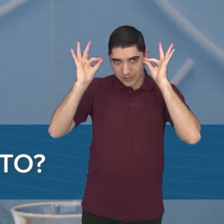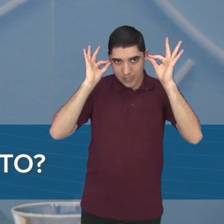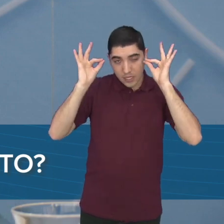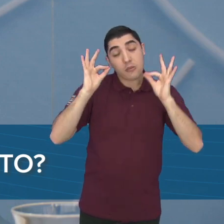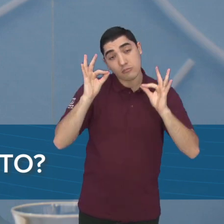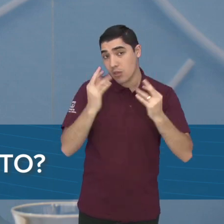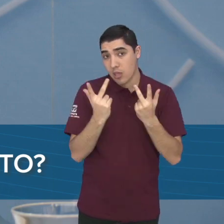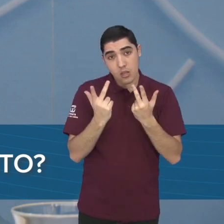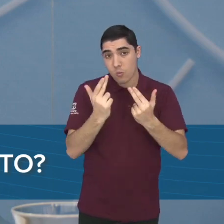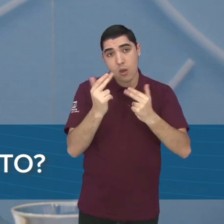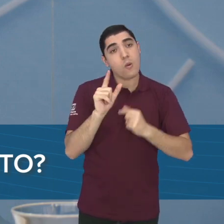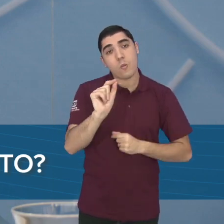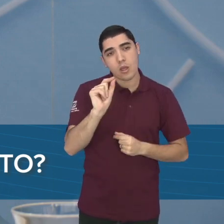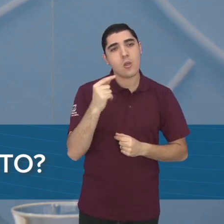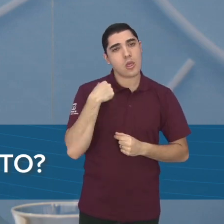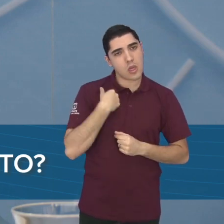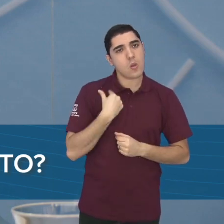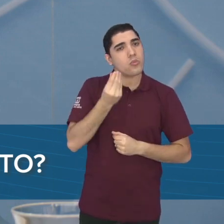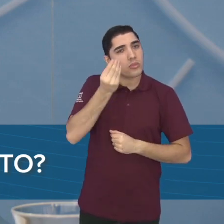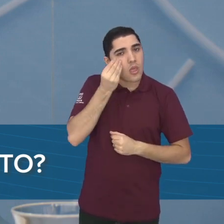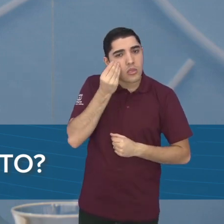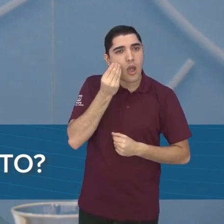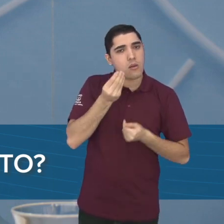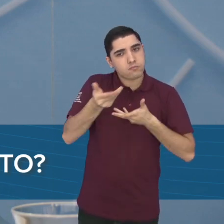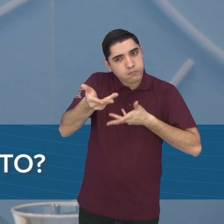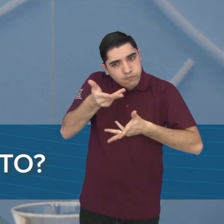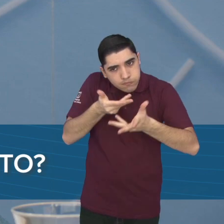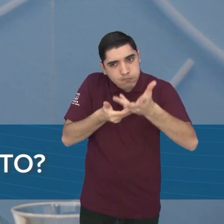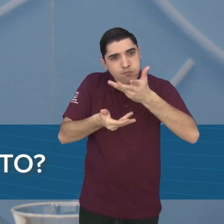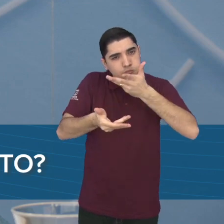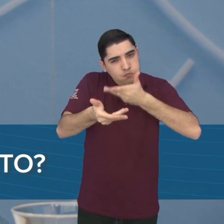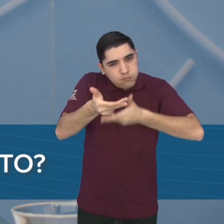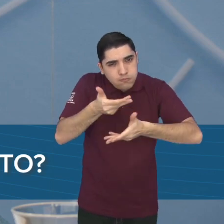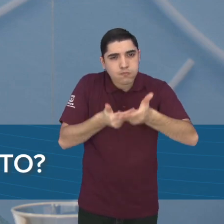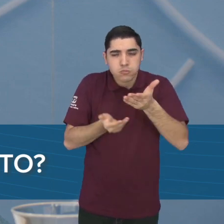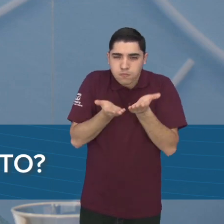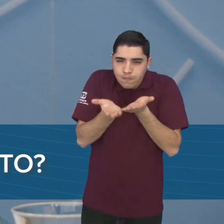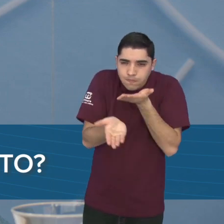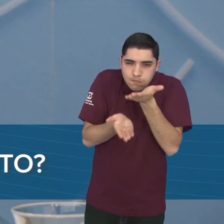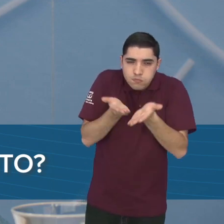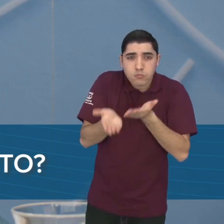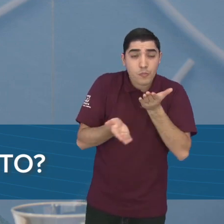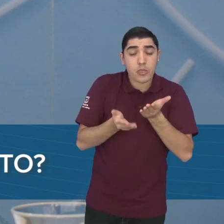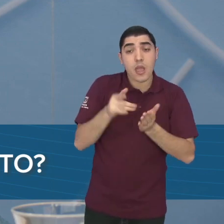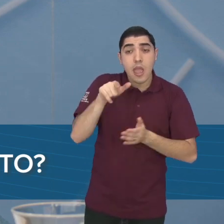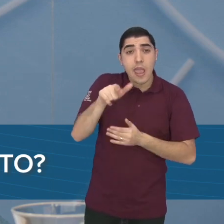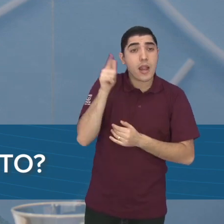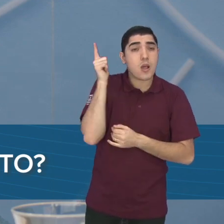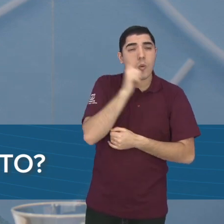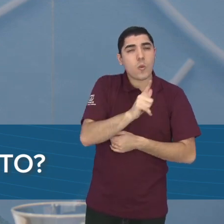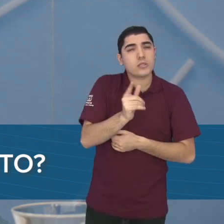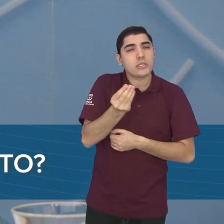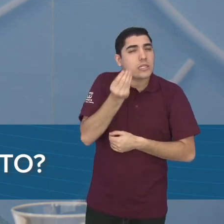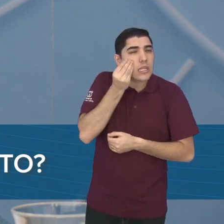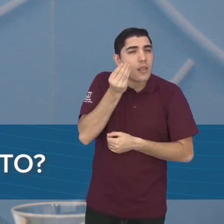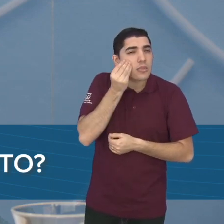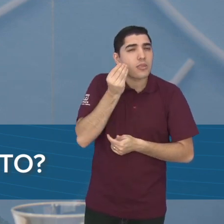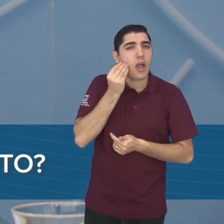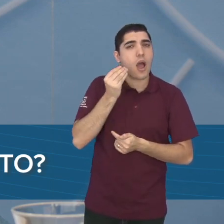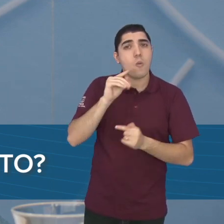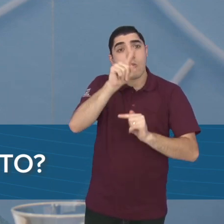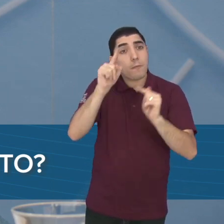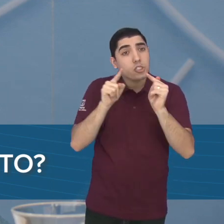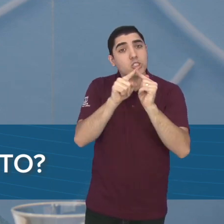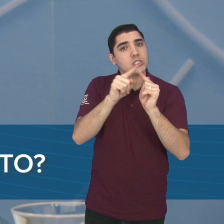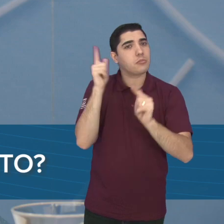É justamente isso, conseguir trazer para um lado mais subjetivo, e não que o subjetivo diga respeito somente ao